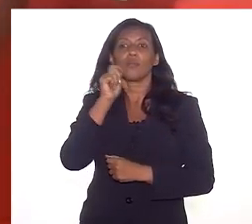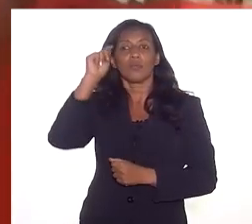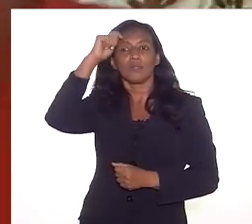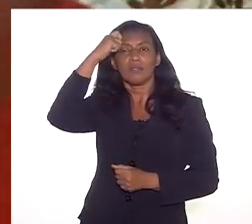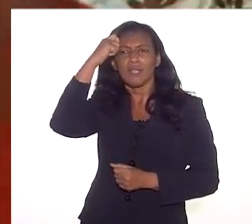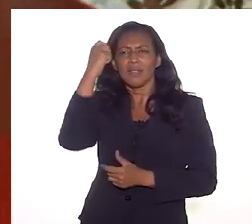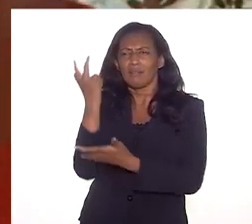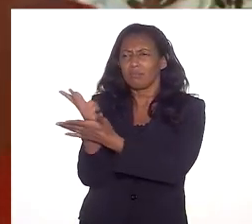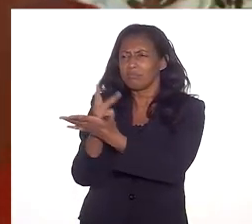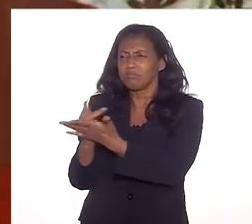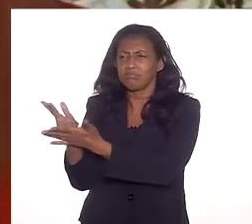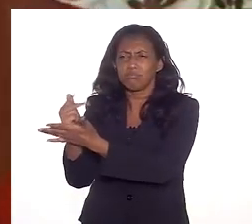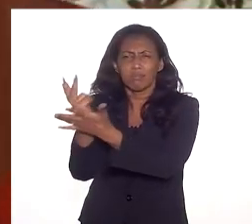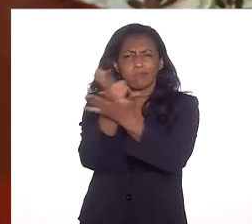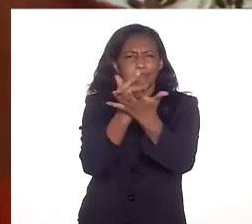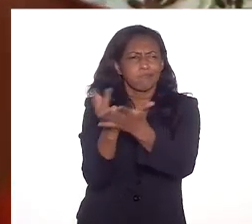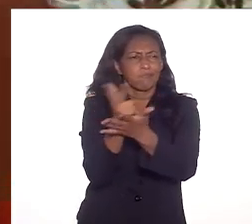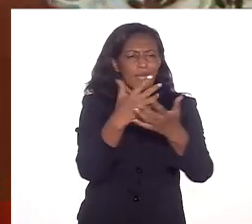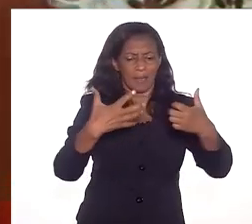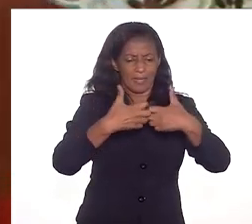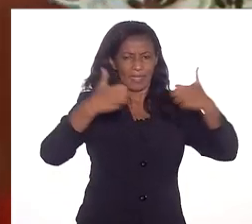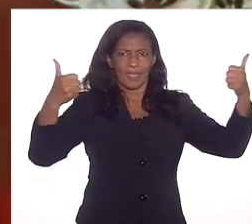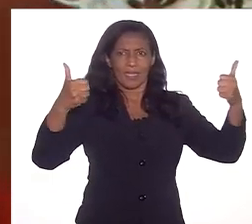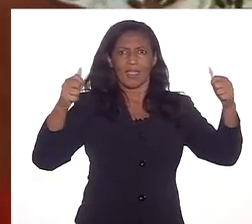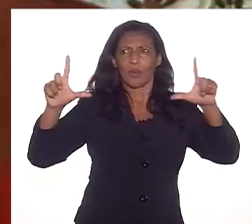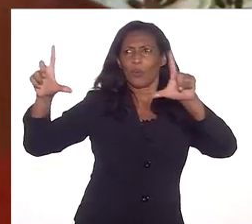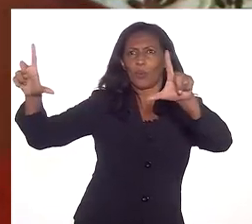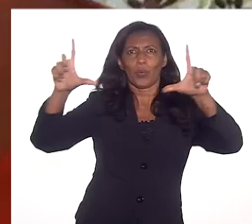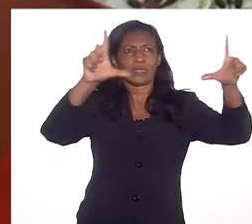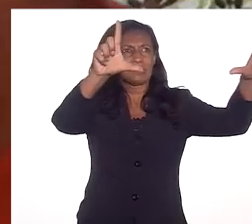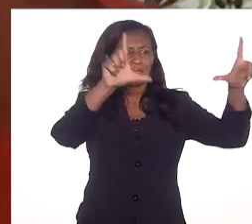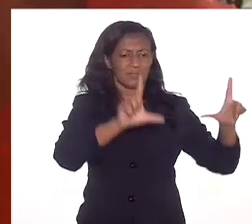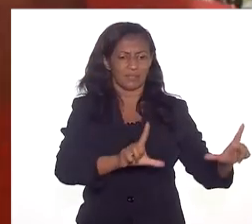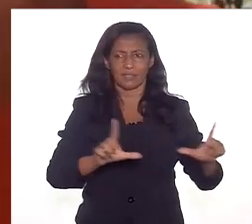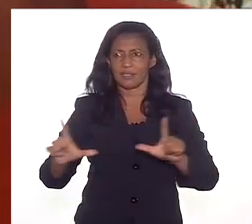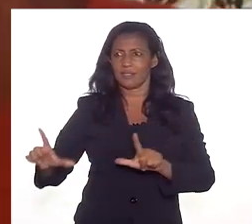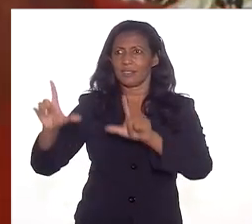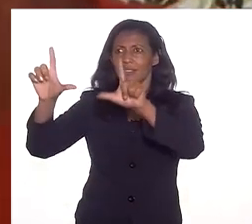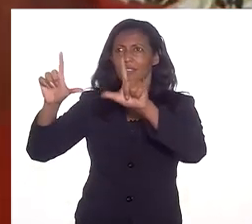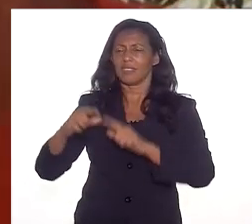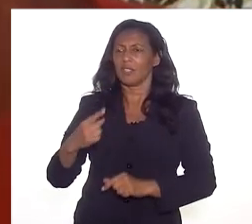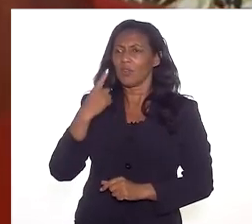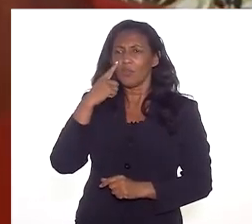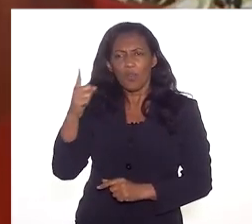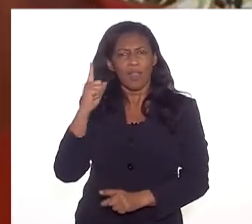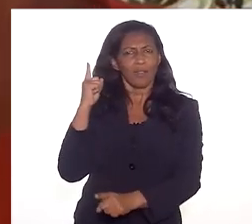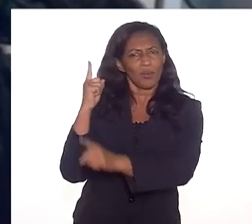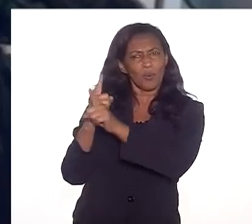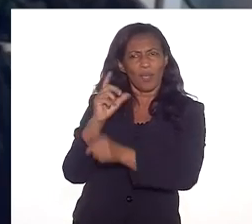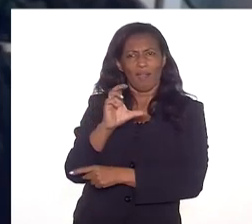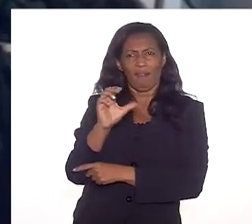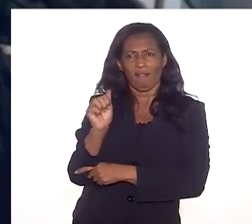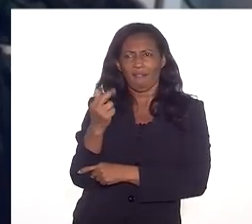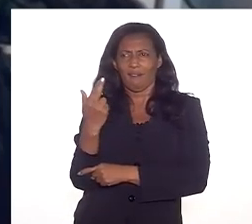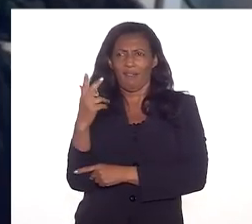desenhado daquela maneira maravilhosa que o Togo fazia. Foi lá que eu encontrei. Encontrei Togo,